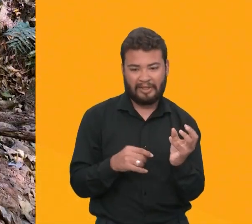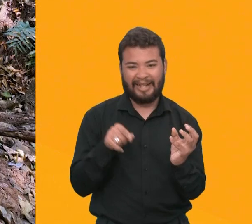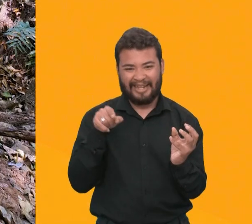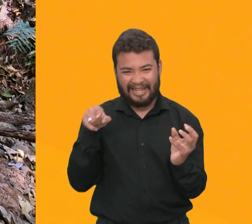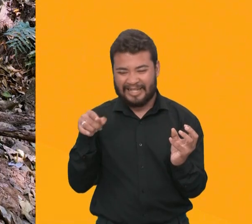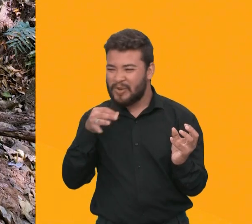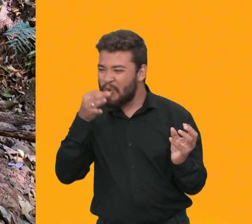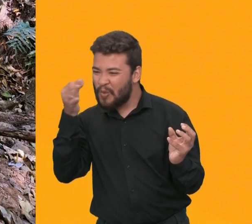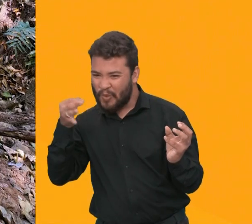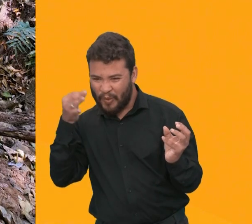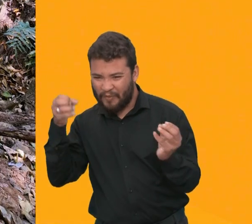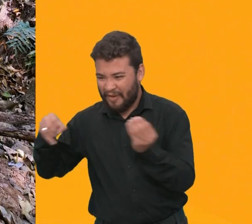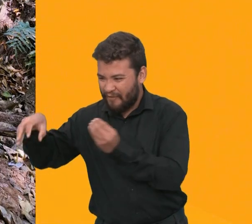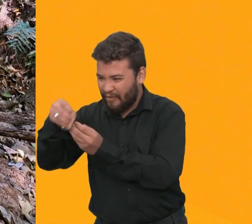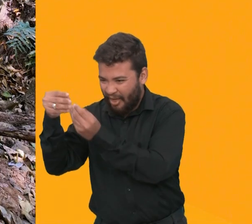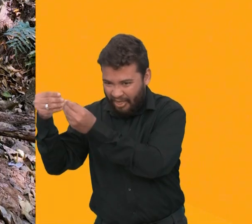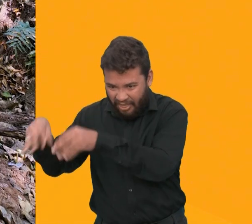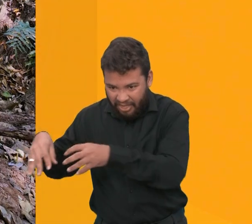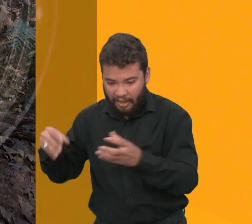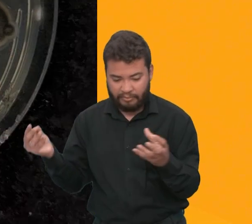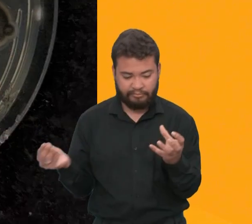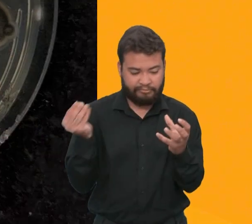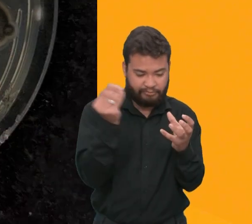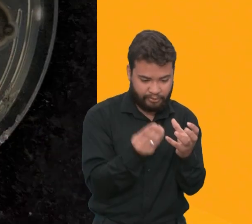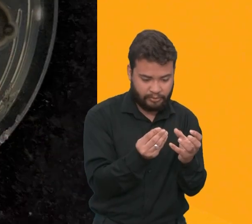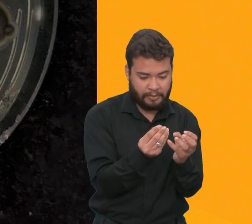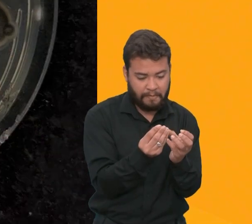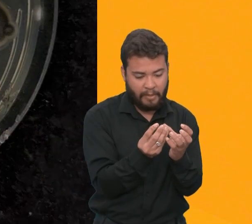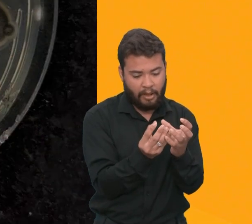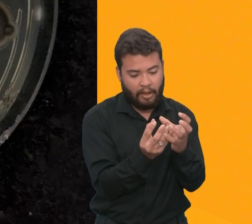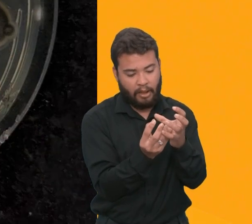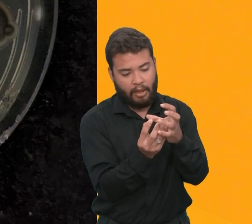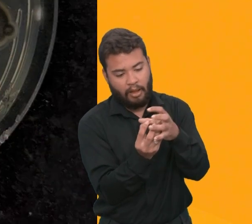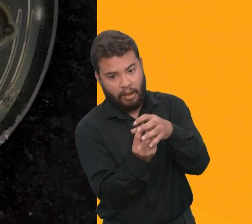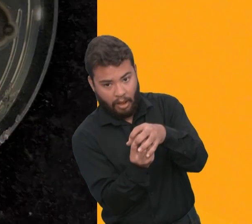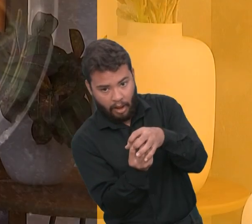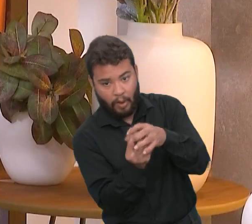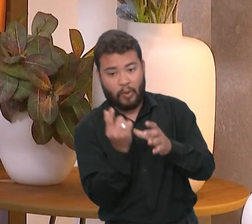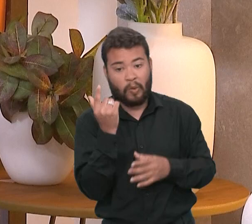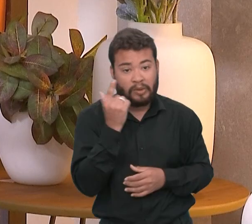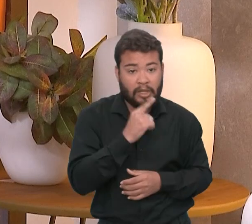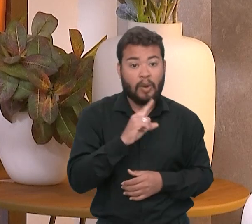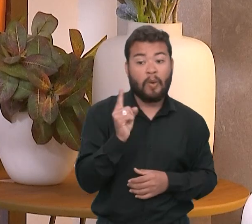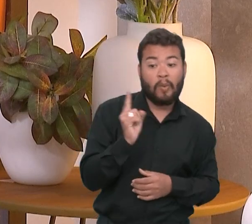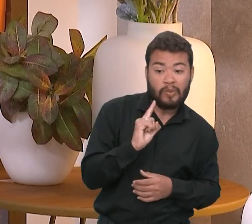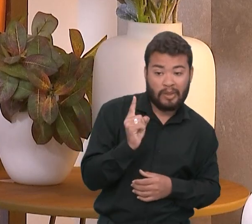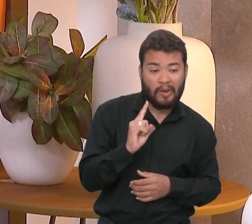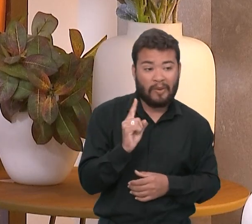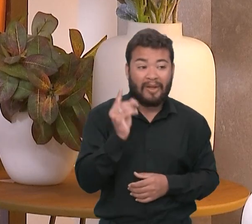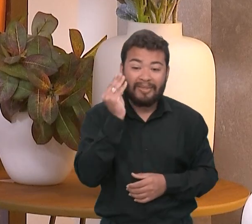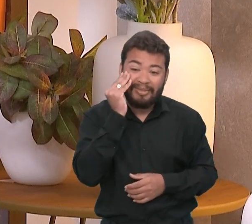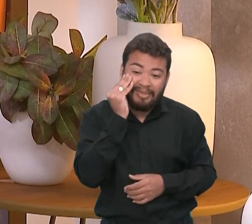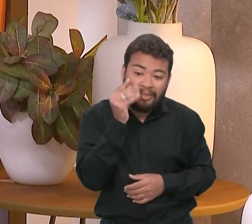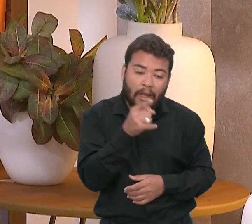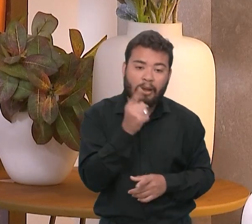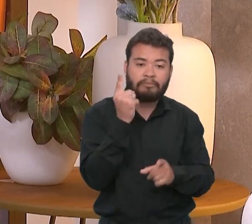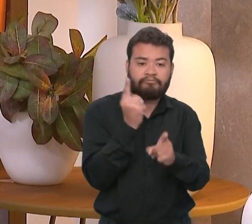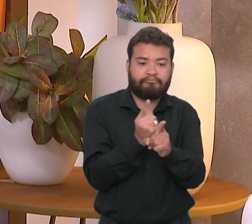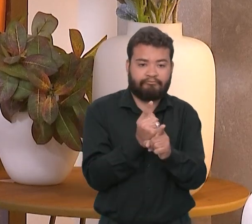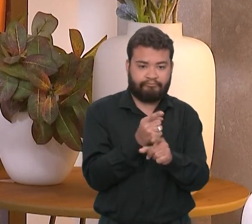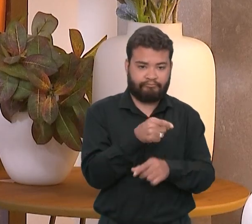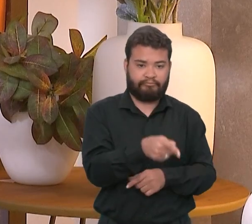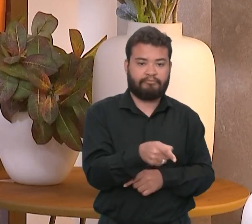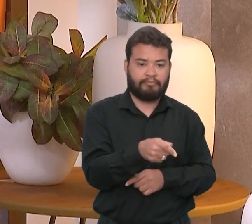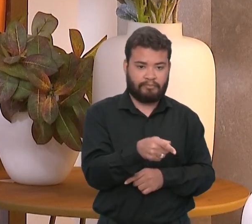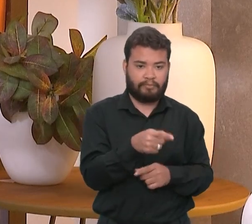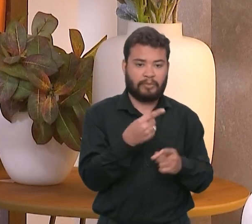importantes para esse controle biológico, ele consegue inibir o crescimento do patógeno. Então as estruturas do fungo, a hifa, ela vai se movimentando